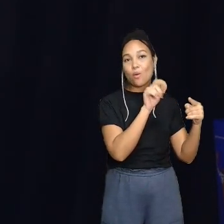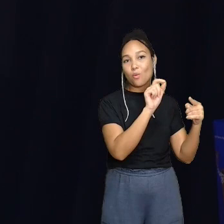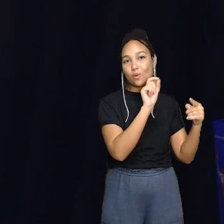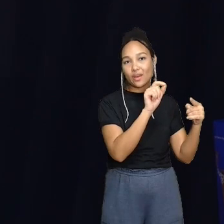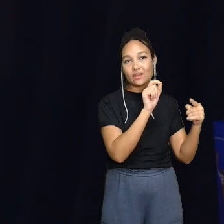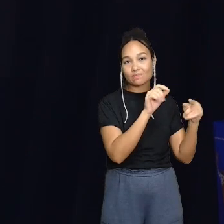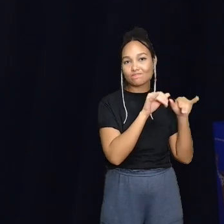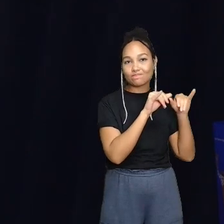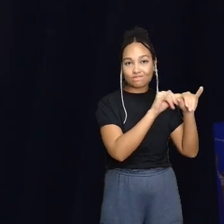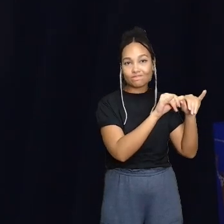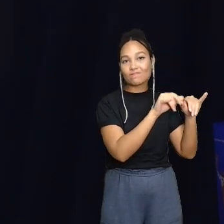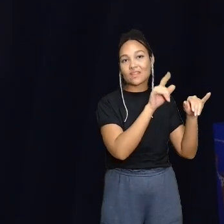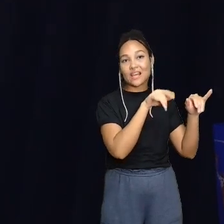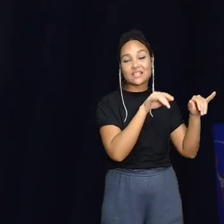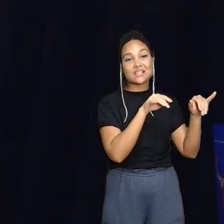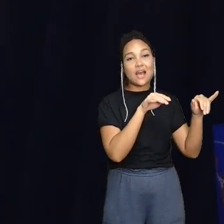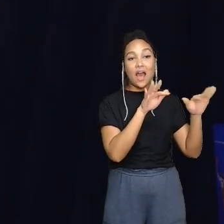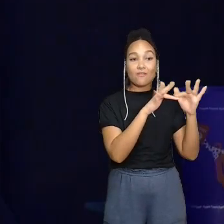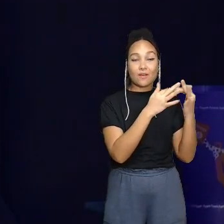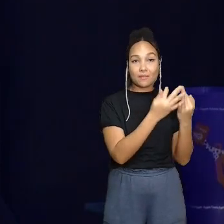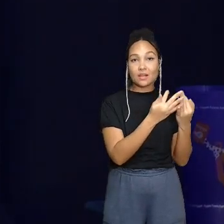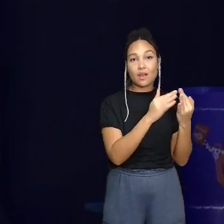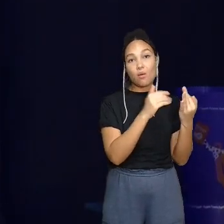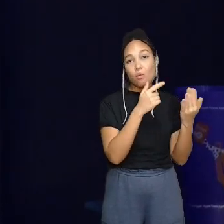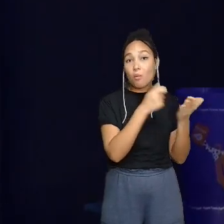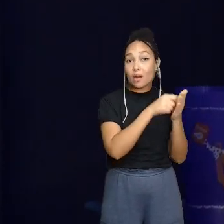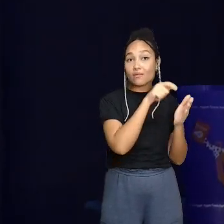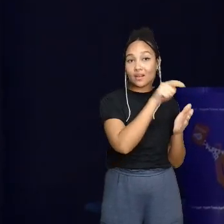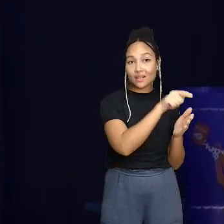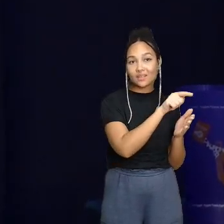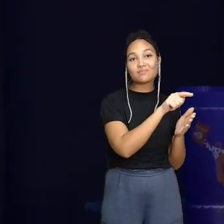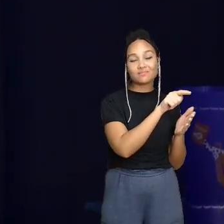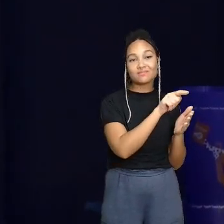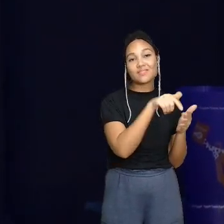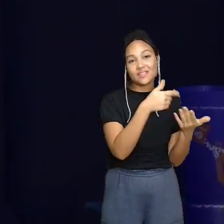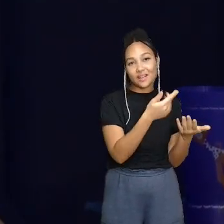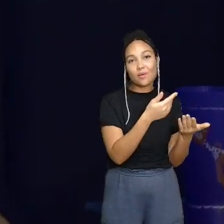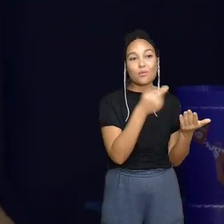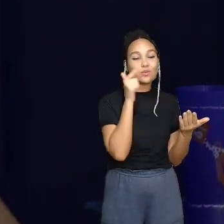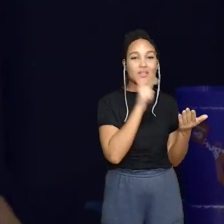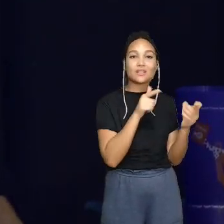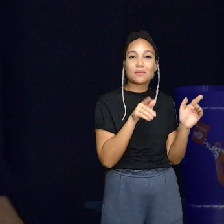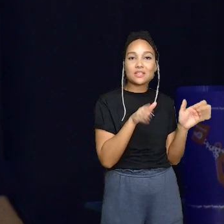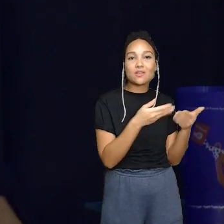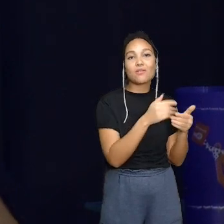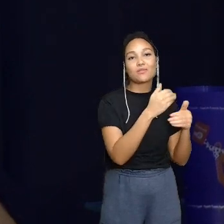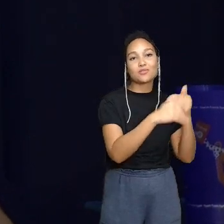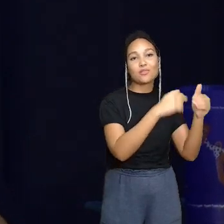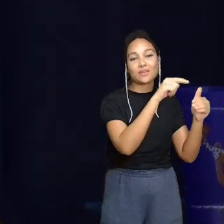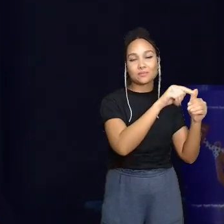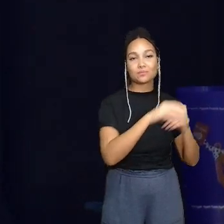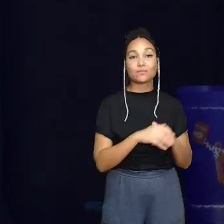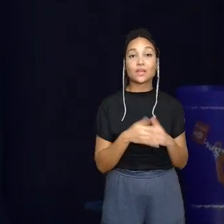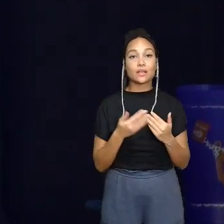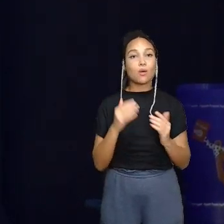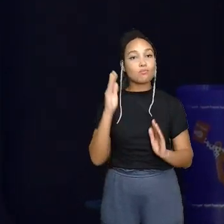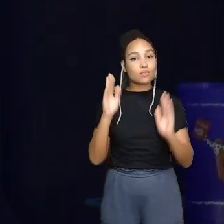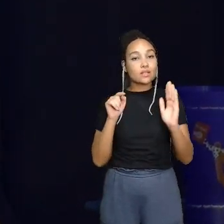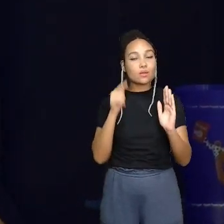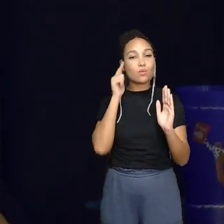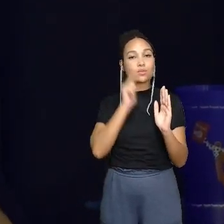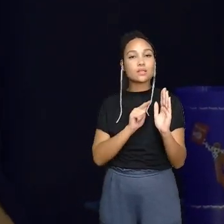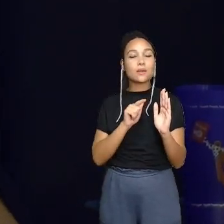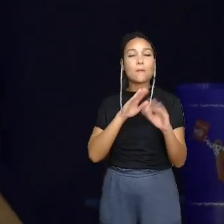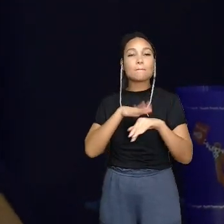beneficiários do recurso, né, que as famílias compravam com eles. Então, foi durante esse processo, em 2 anos, a gente conseguiu atender mais